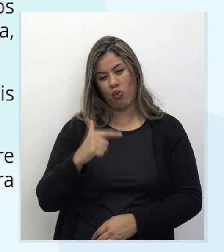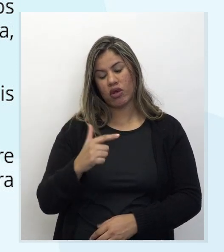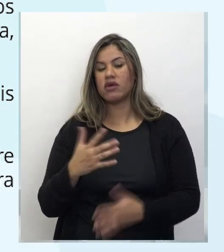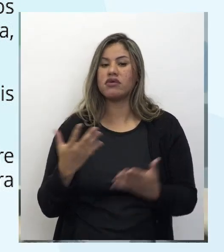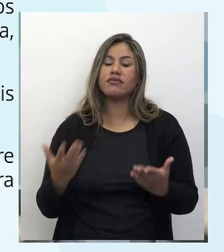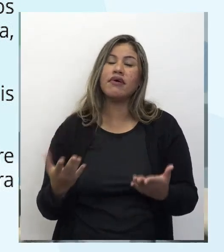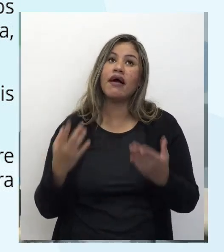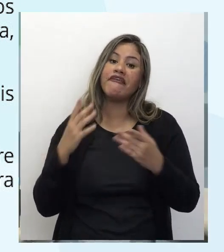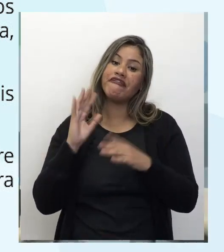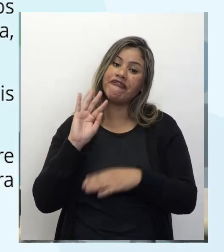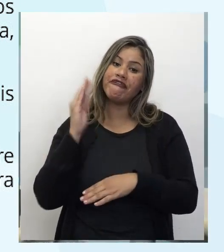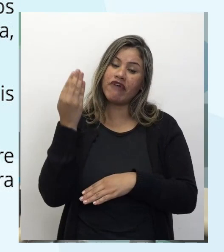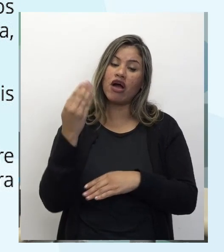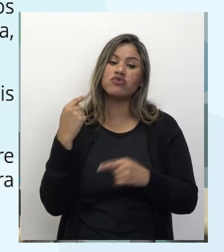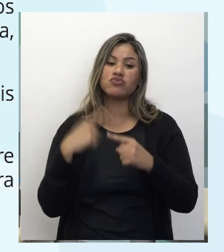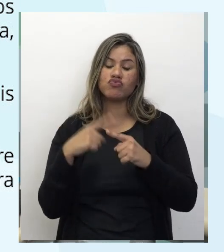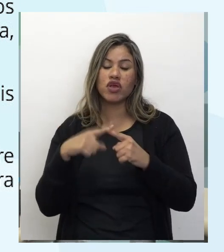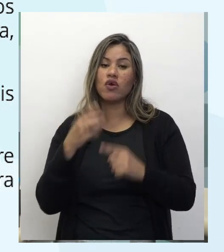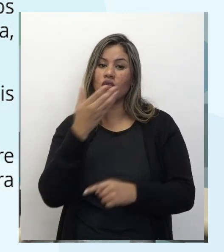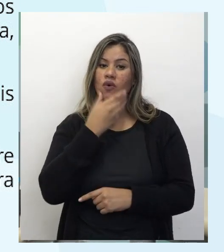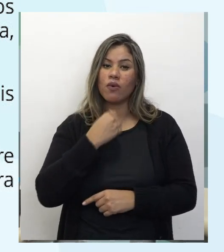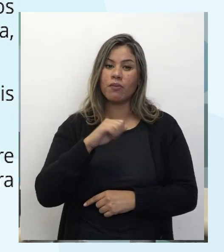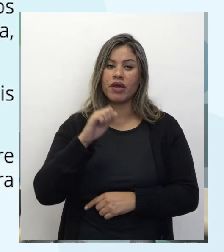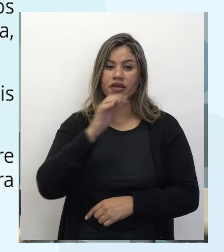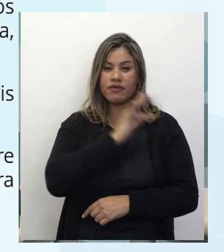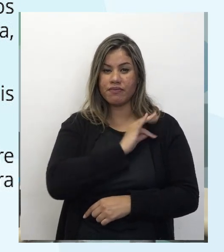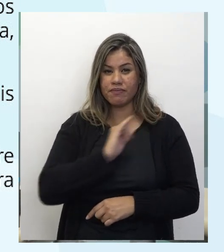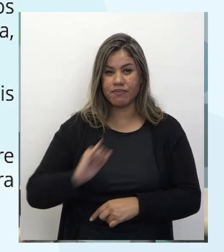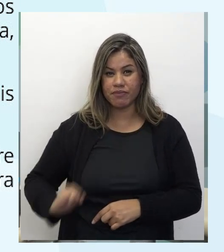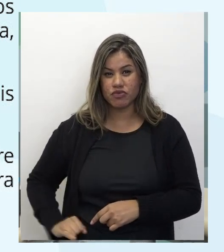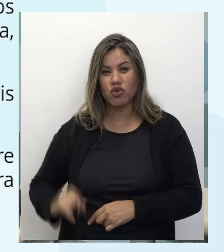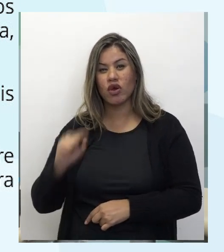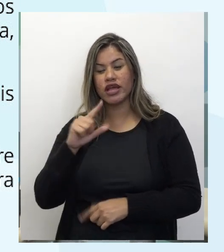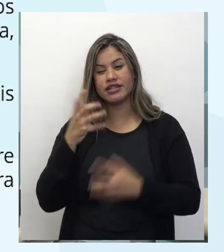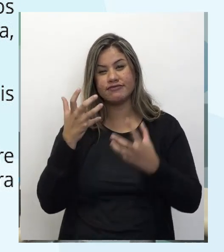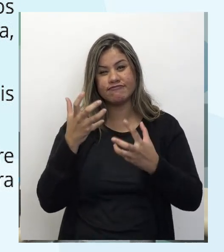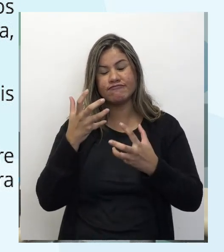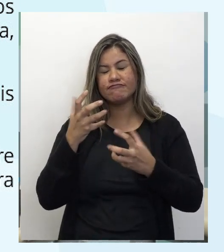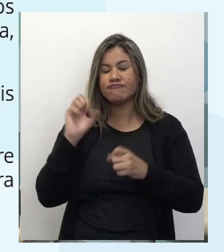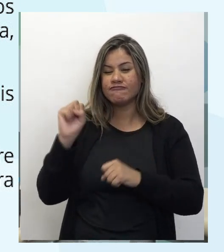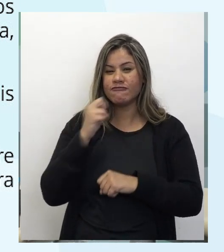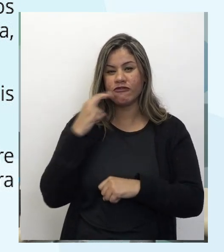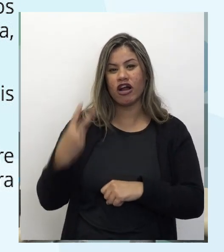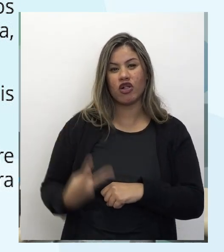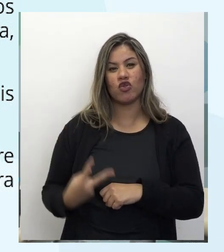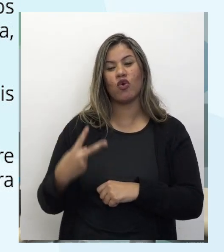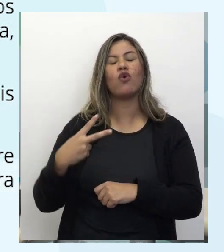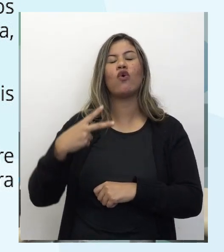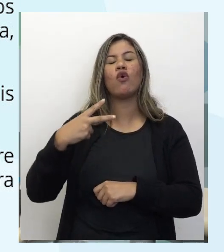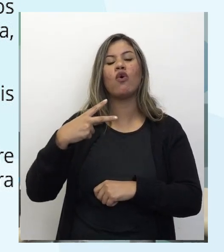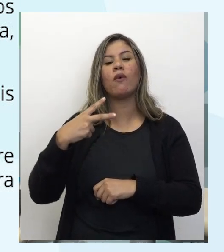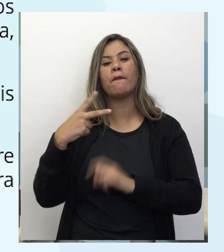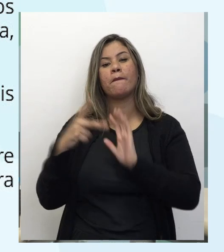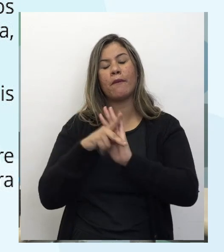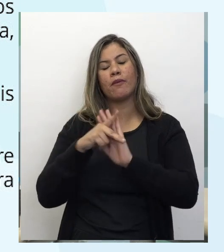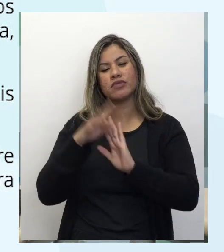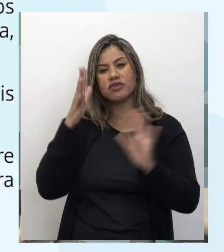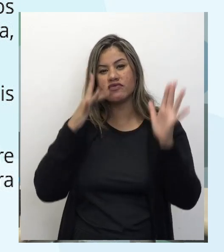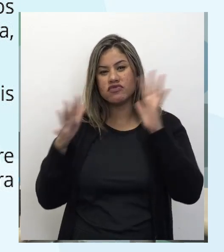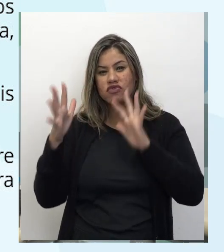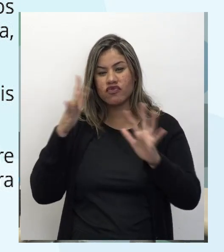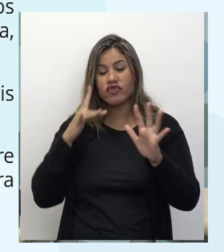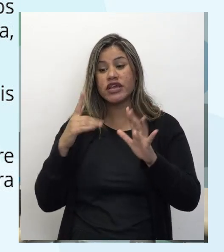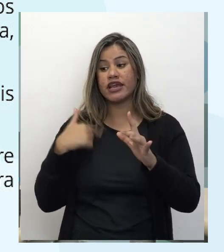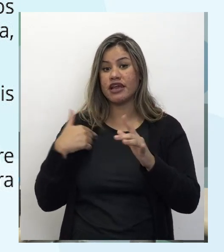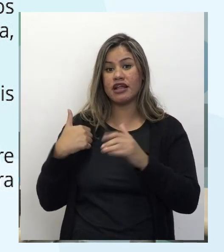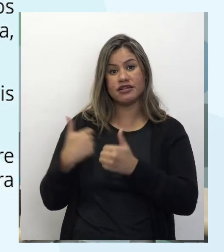sabe que, pelo contrário, Alexandre valorizava essa filosofia, era discípulo de Alexandre, e ainda